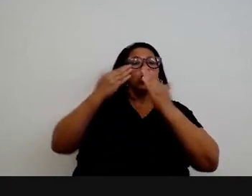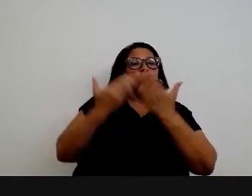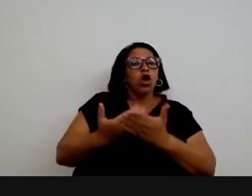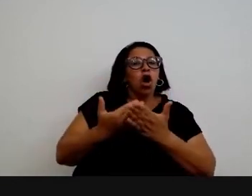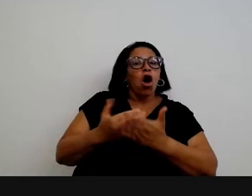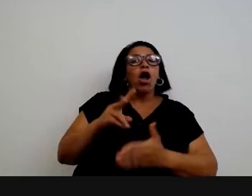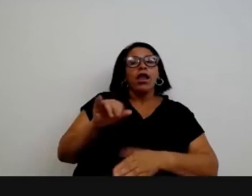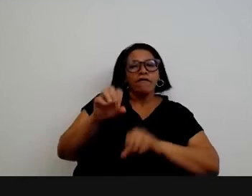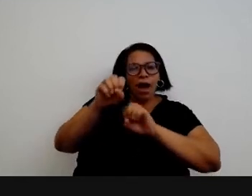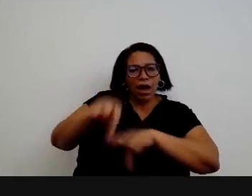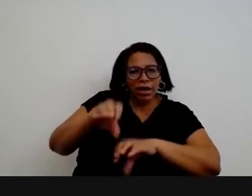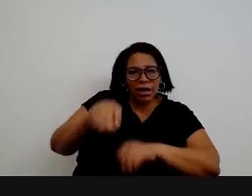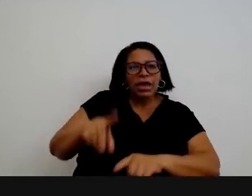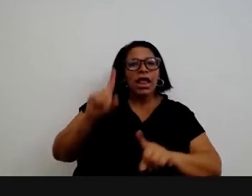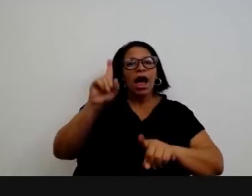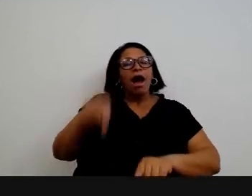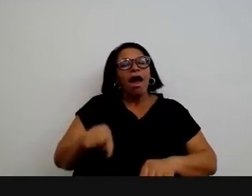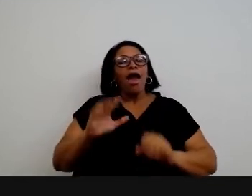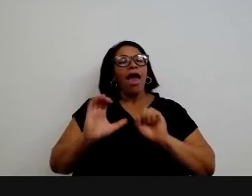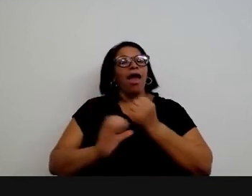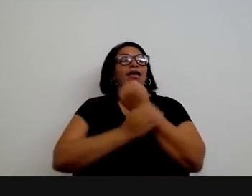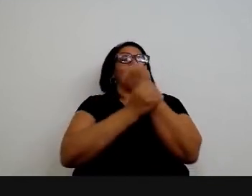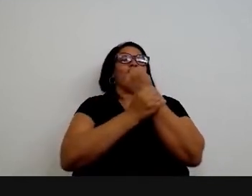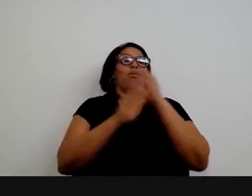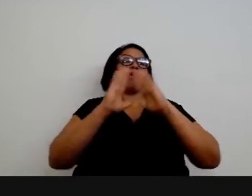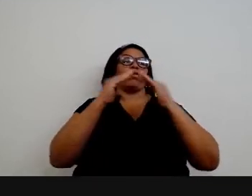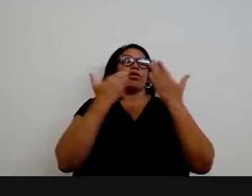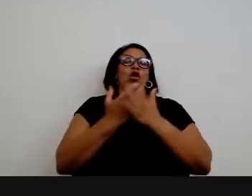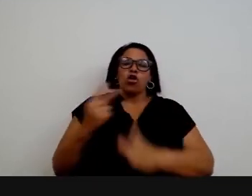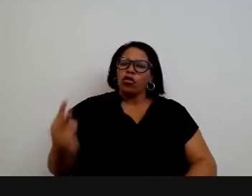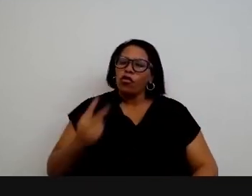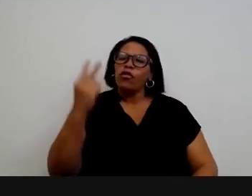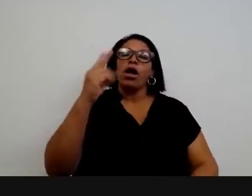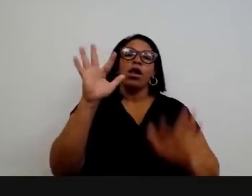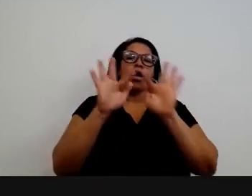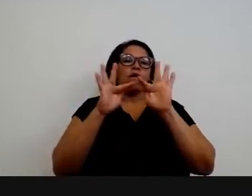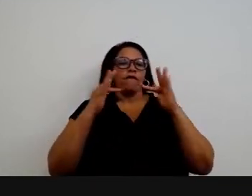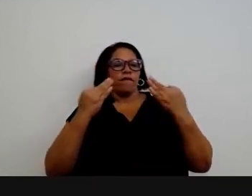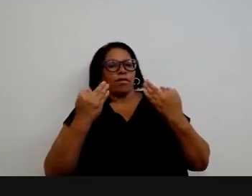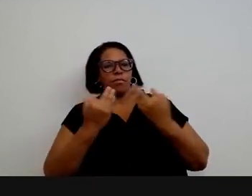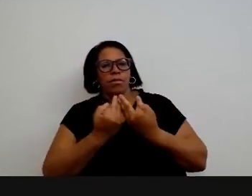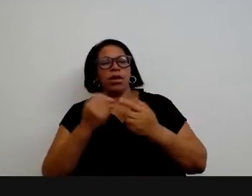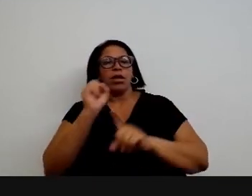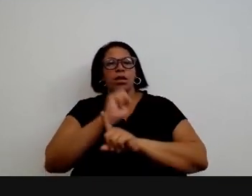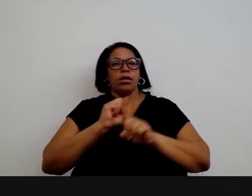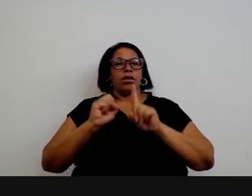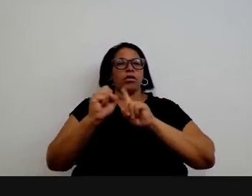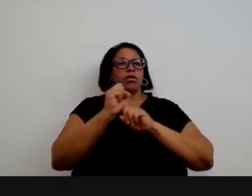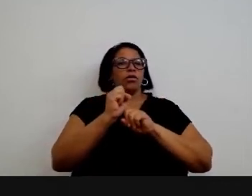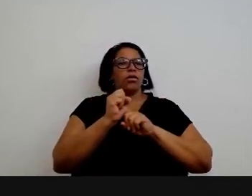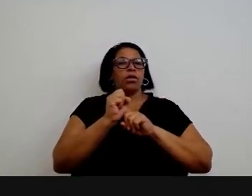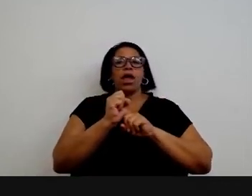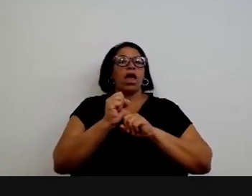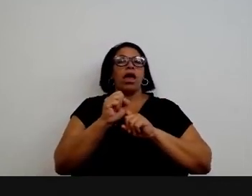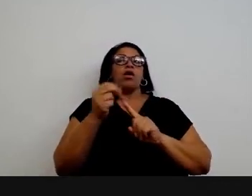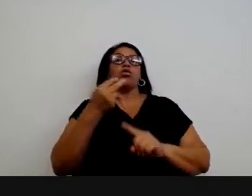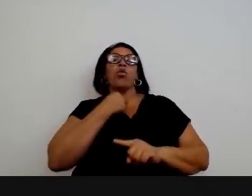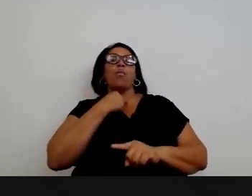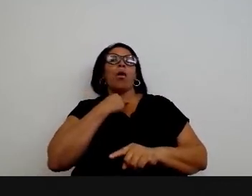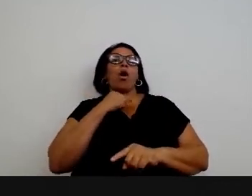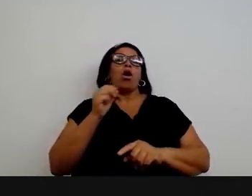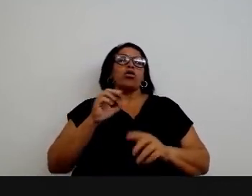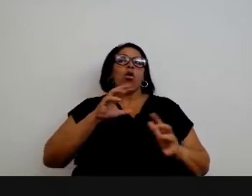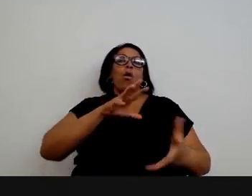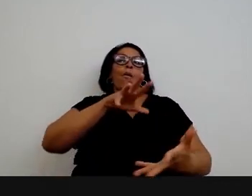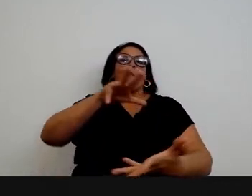É a escola, e a escola é a ruptura segura dos valores da família para os valores da sociedade. Eu não jogo uma